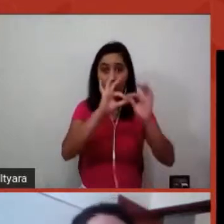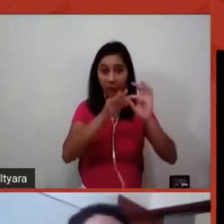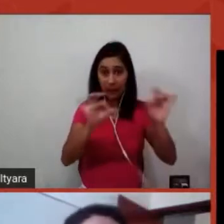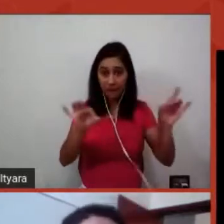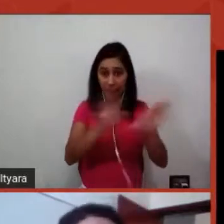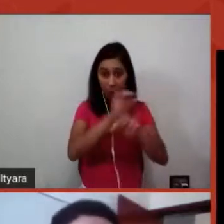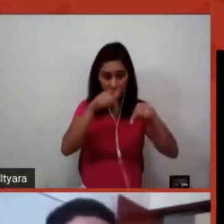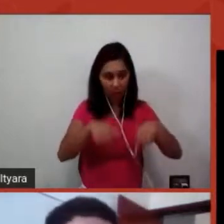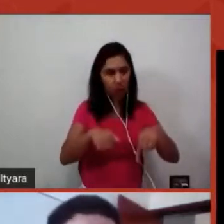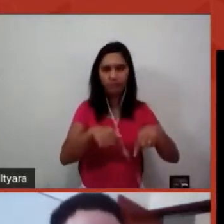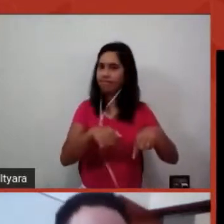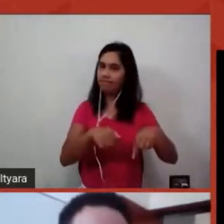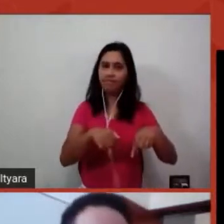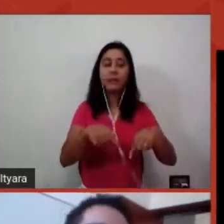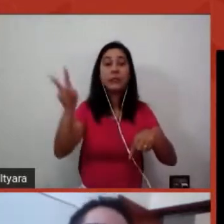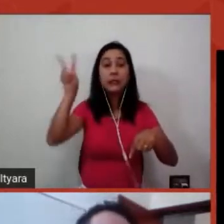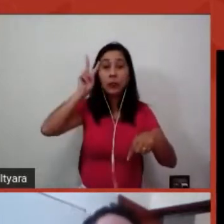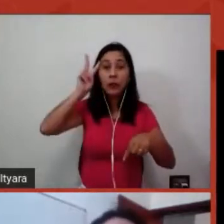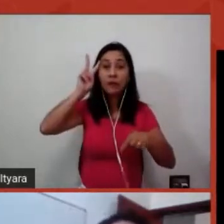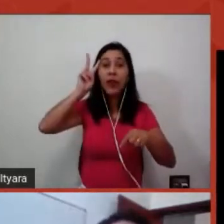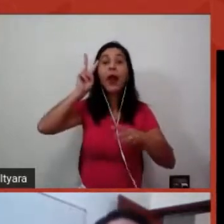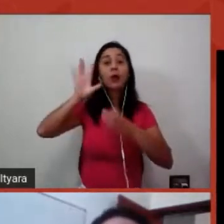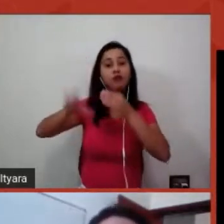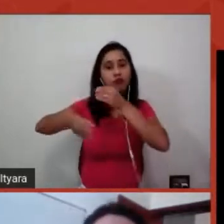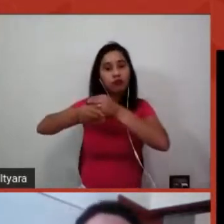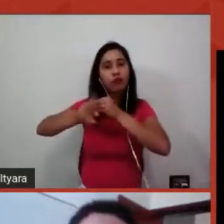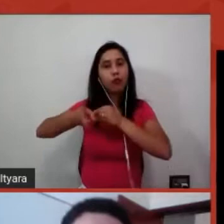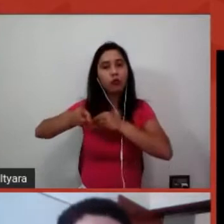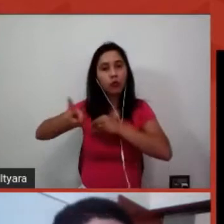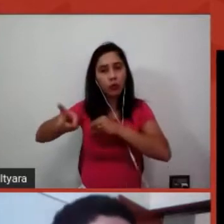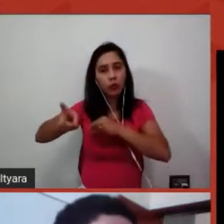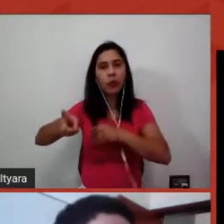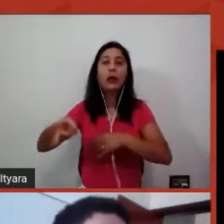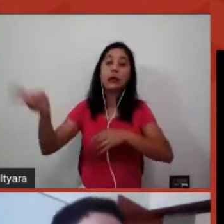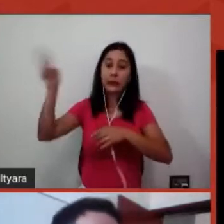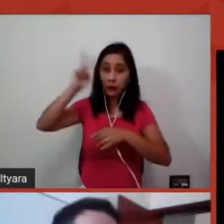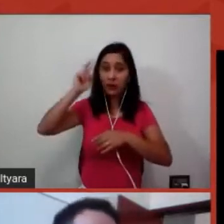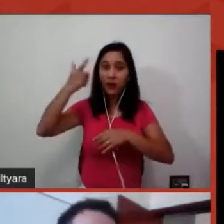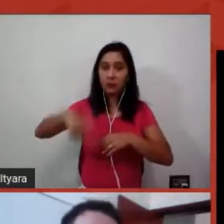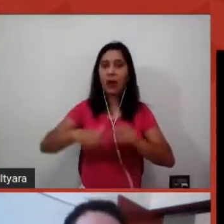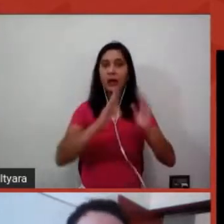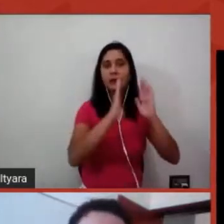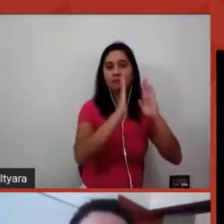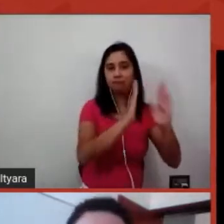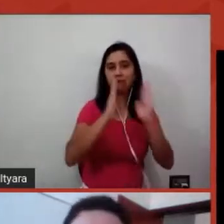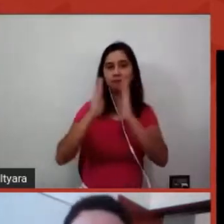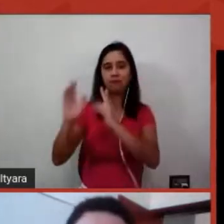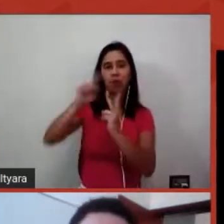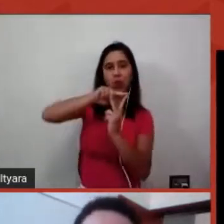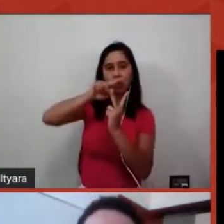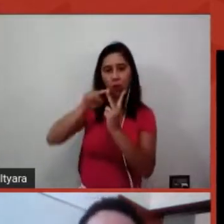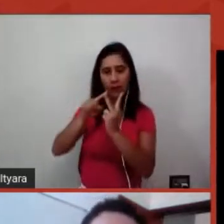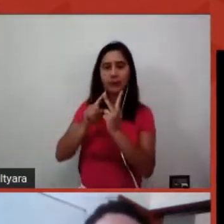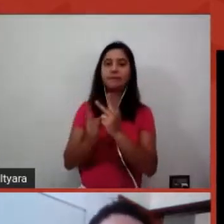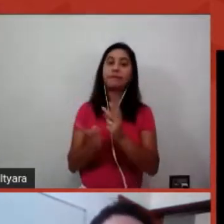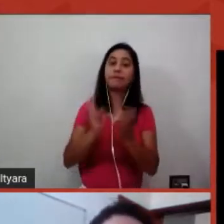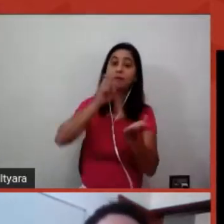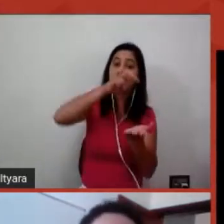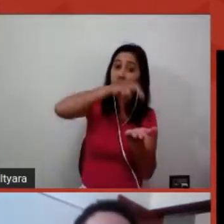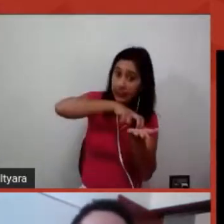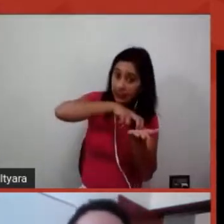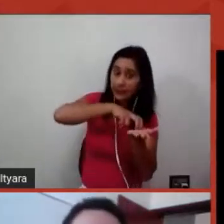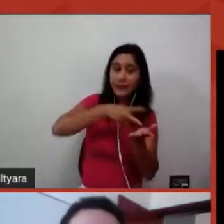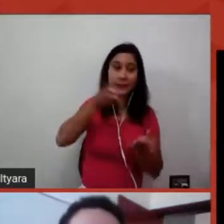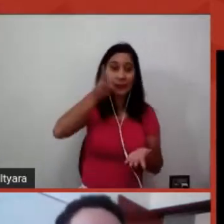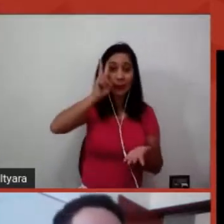ela continua na segunda-feira, e aí na segunda-feira a gente tem outros dois momentos, né? Amanhã da segunda-feira, aí quando a gente